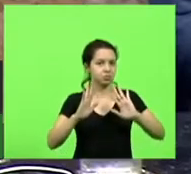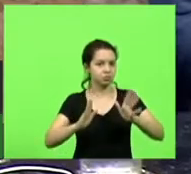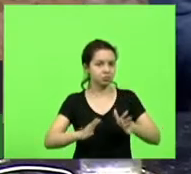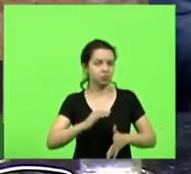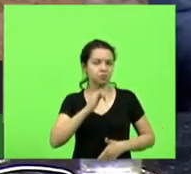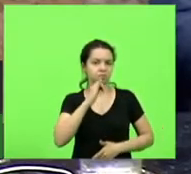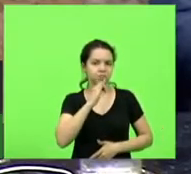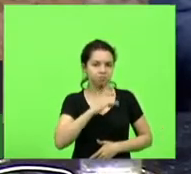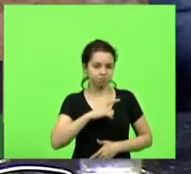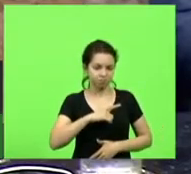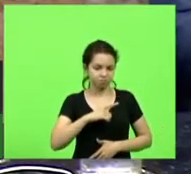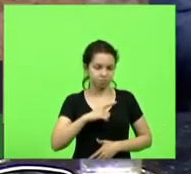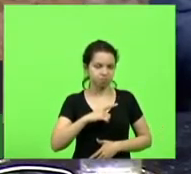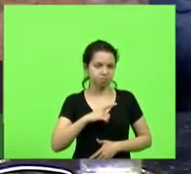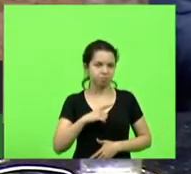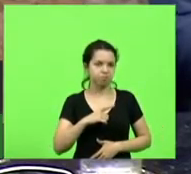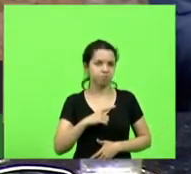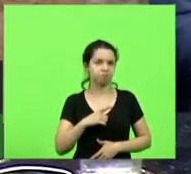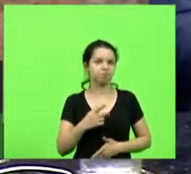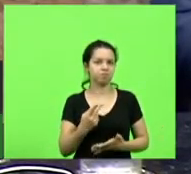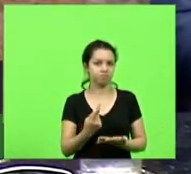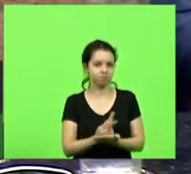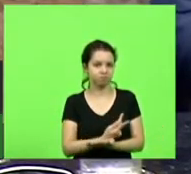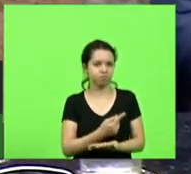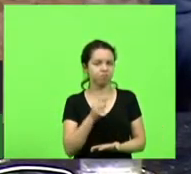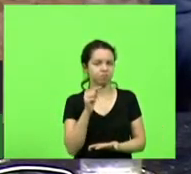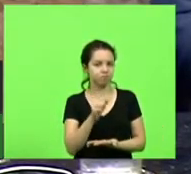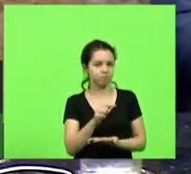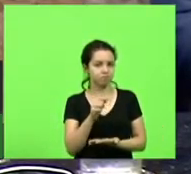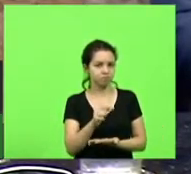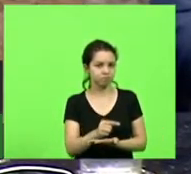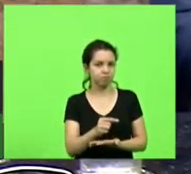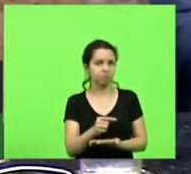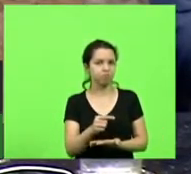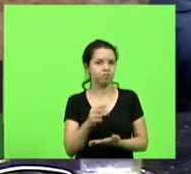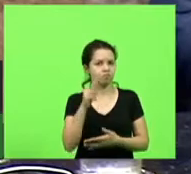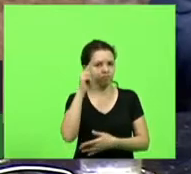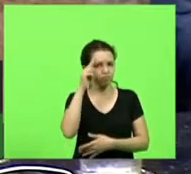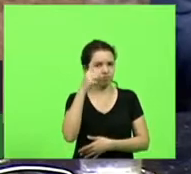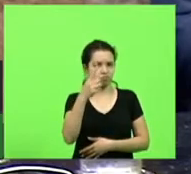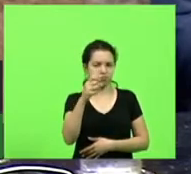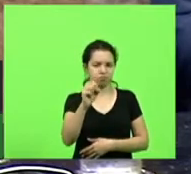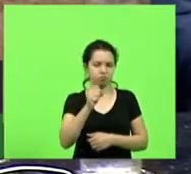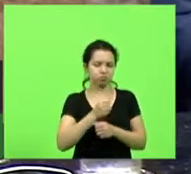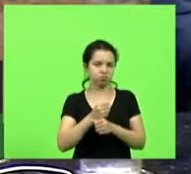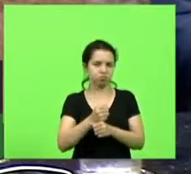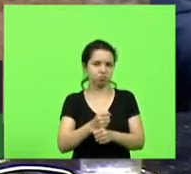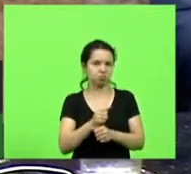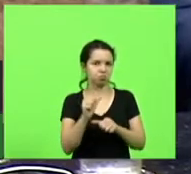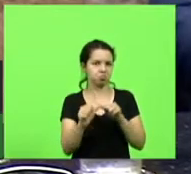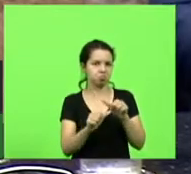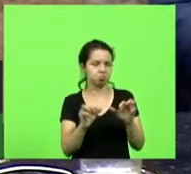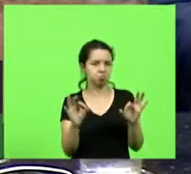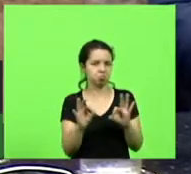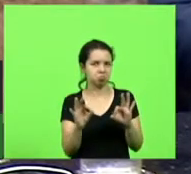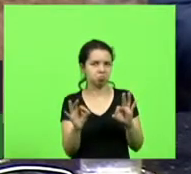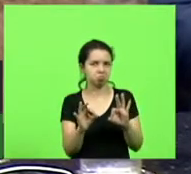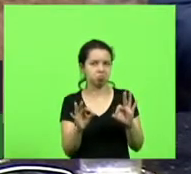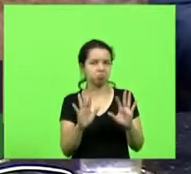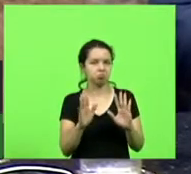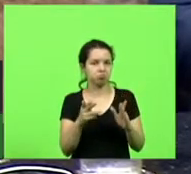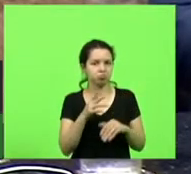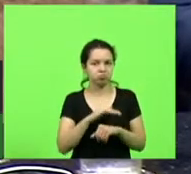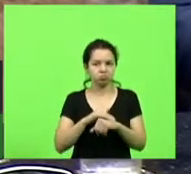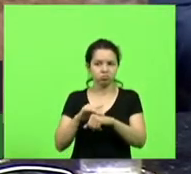Porto de São Francisco do Sul. Isso é histórico. 18 anos, ninguém mexe. Eu já falei com as pessoas do governo